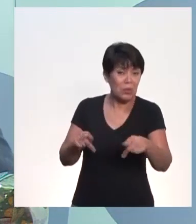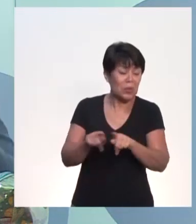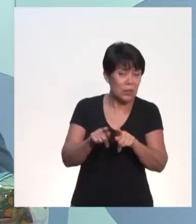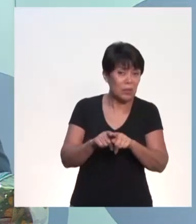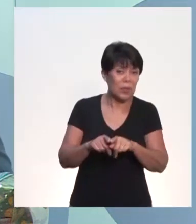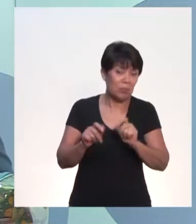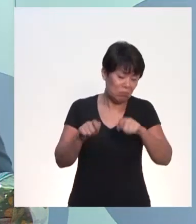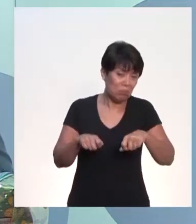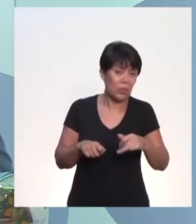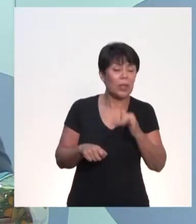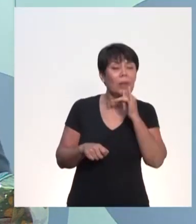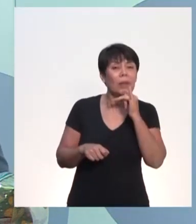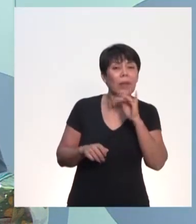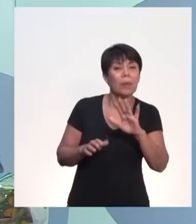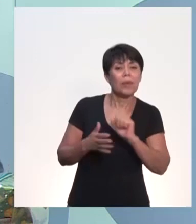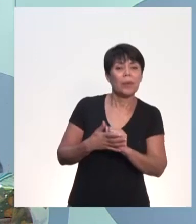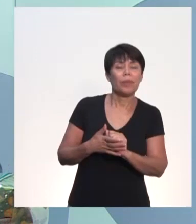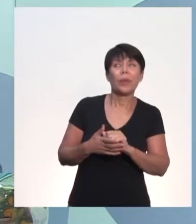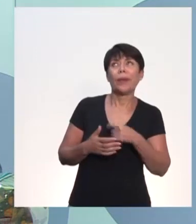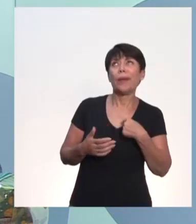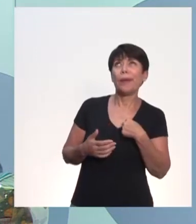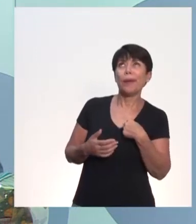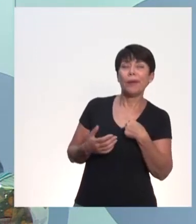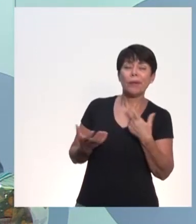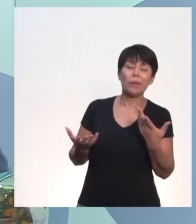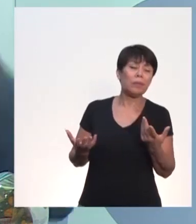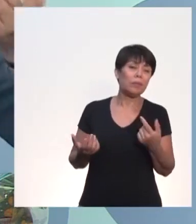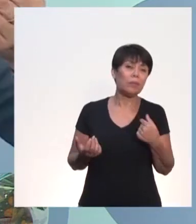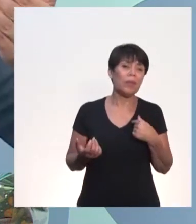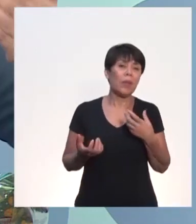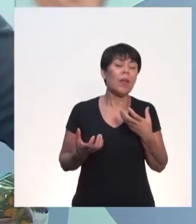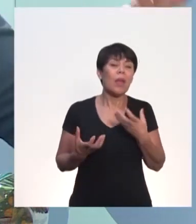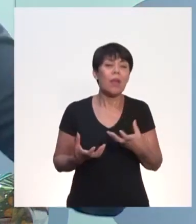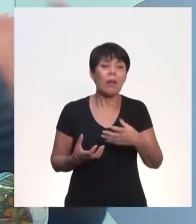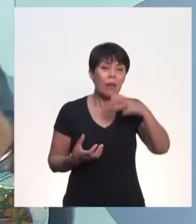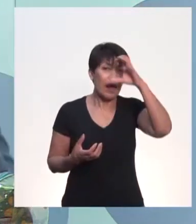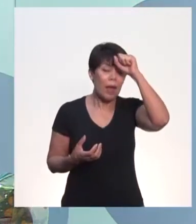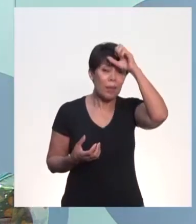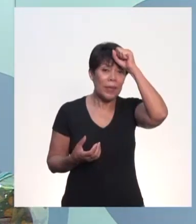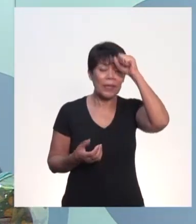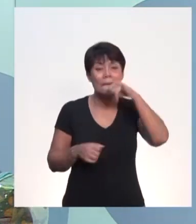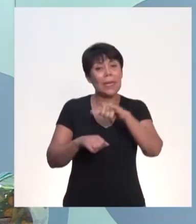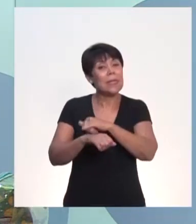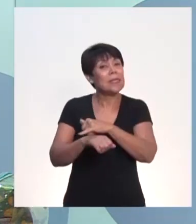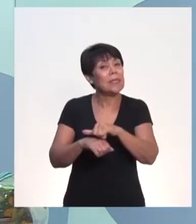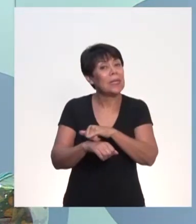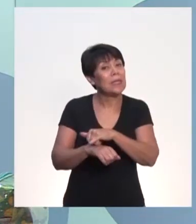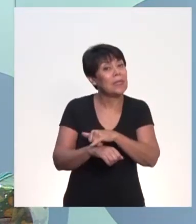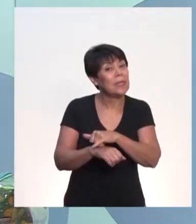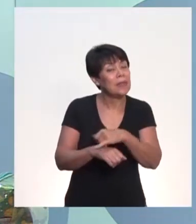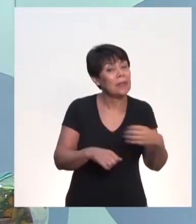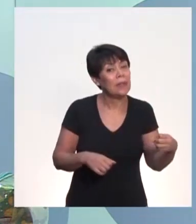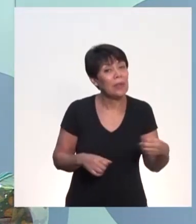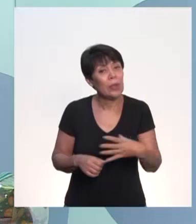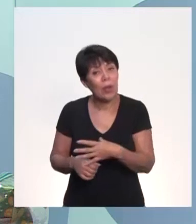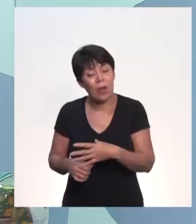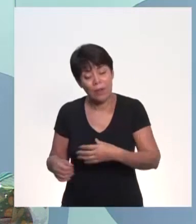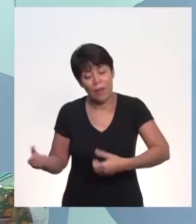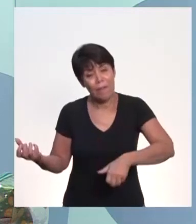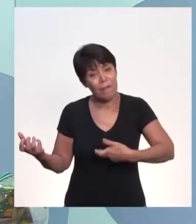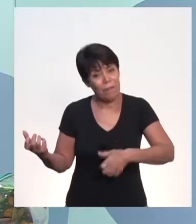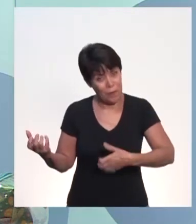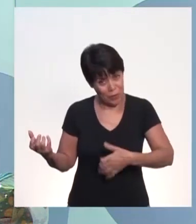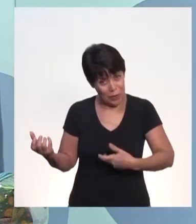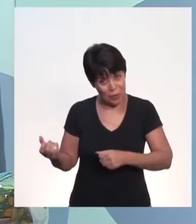Exemplo, se eu quero aprender uma técnica nova de tocar violão,